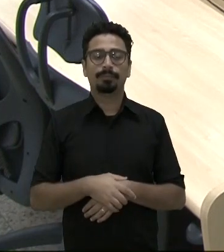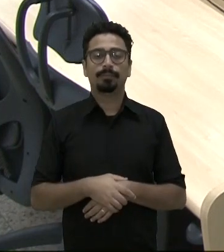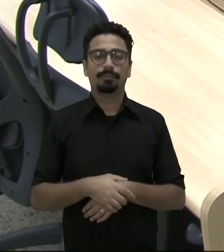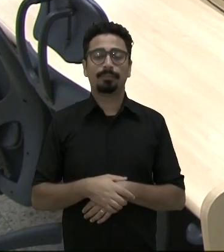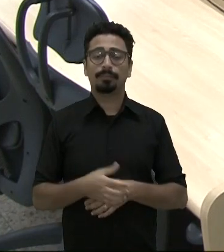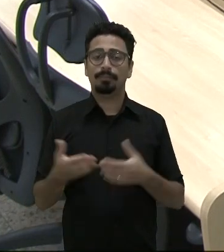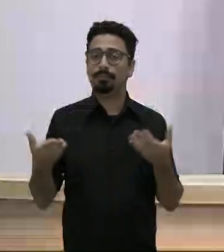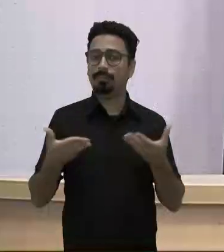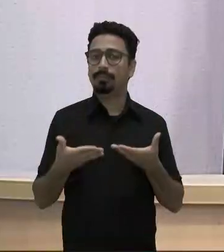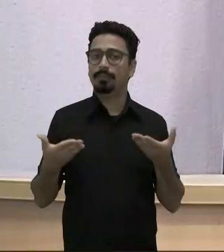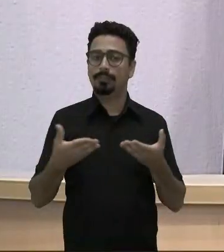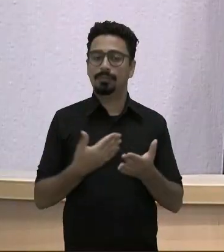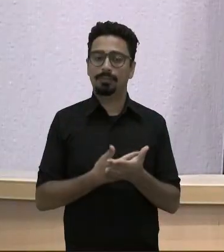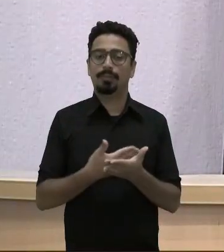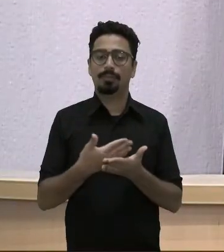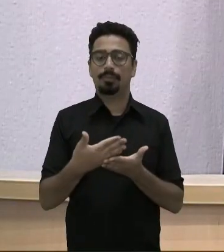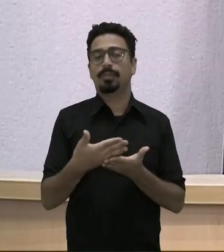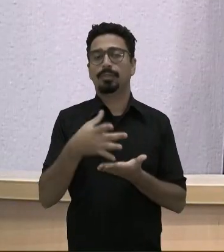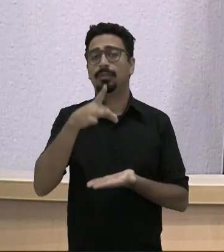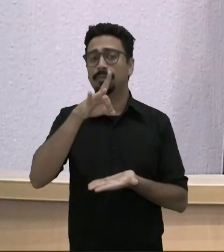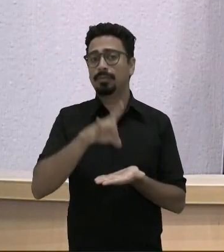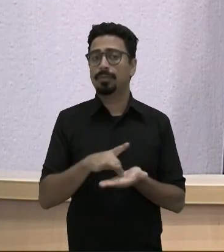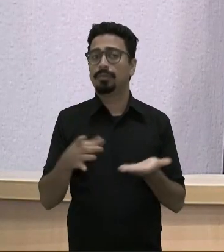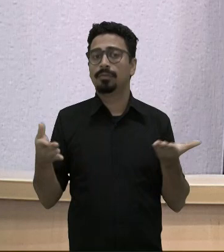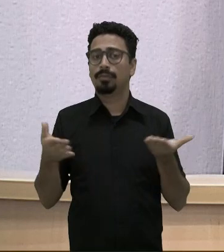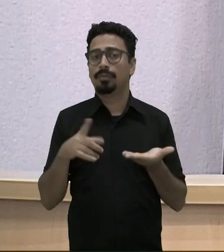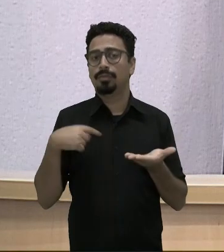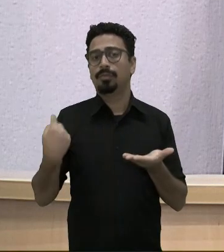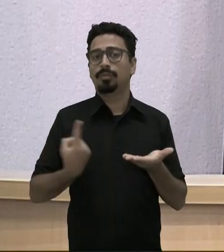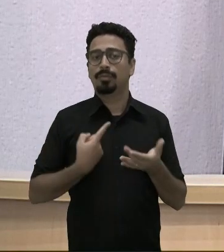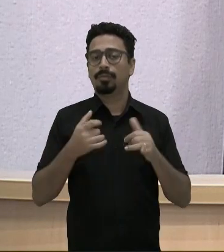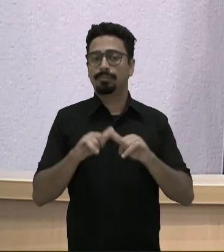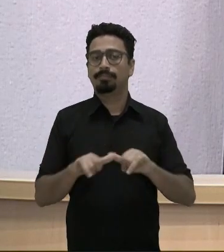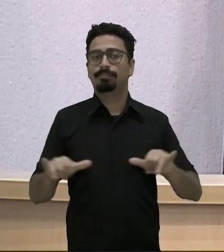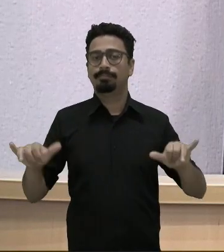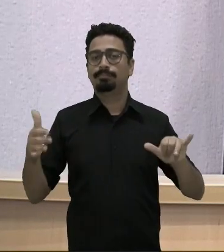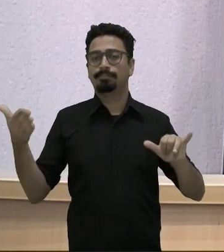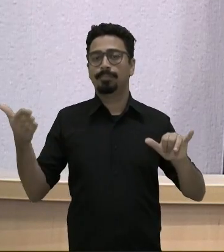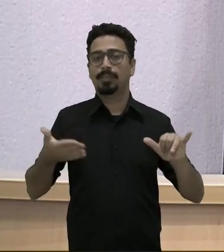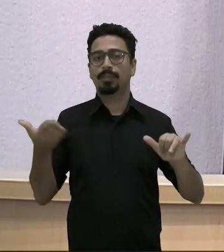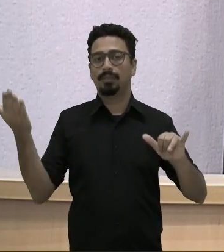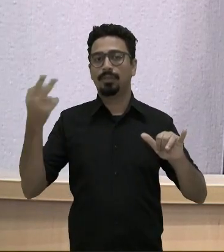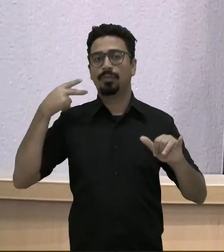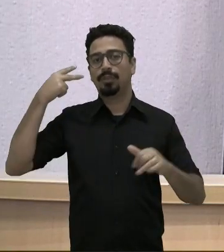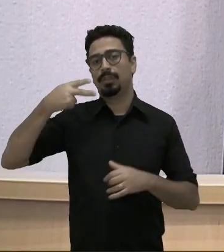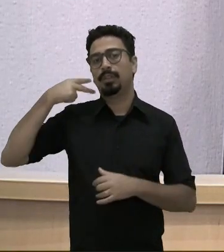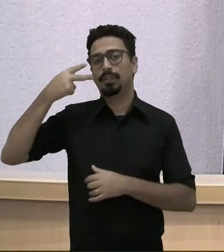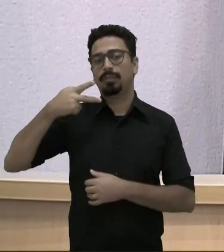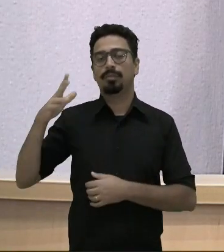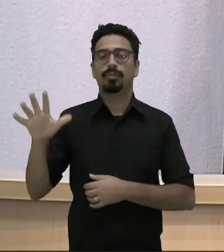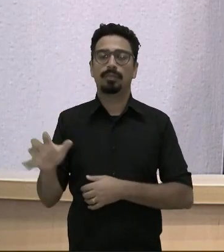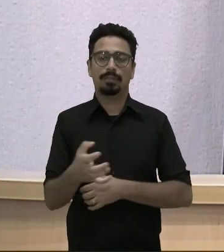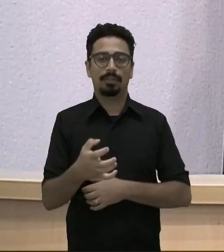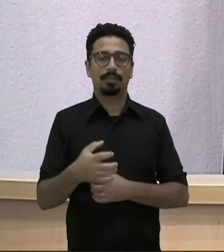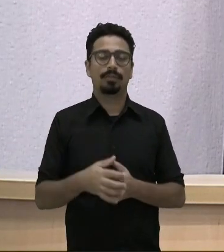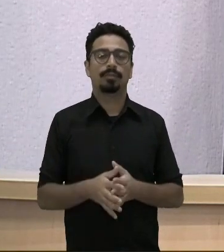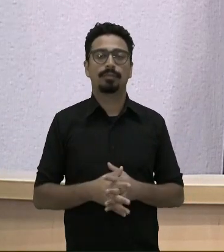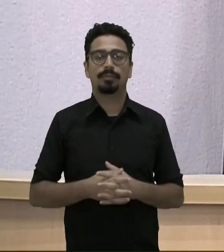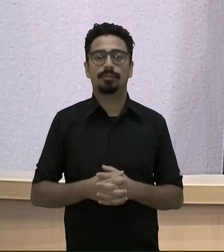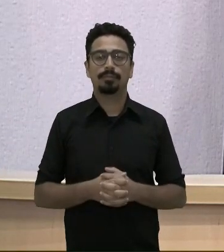Neste momento, para a abertura oficial de nossa solenidade, nós anunciamos a palavra do excelentíssimo senhor vereador Adriano Coletor Tigrão.